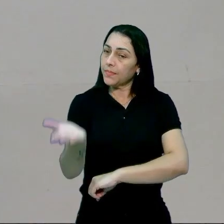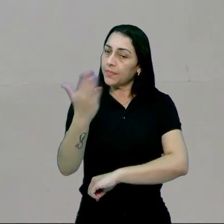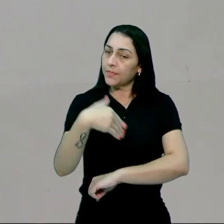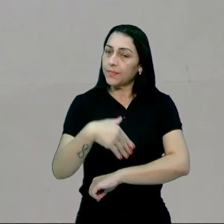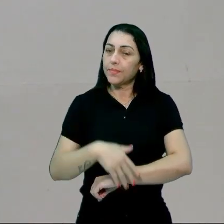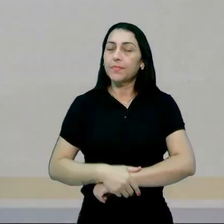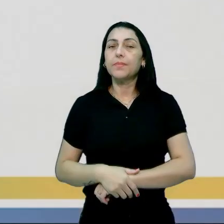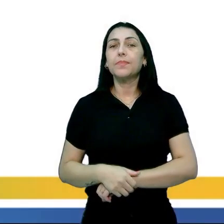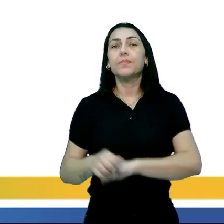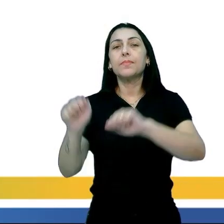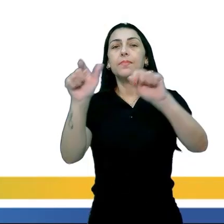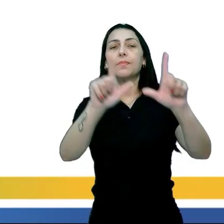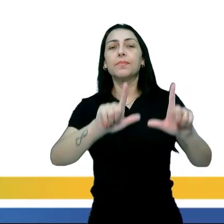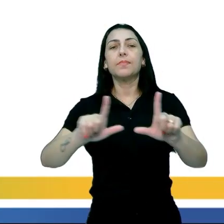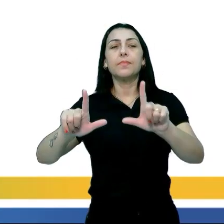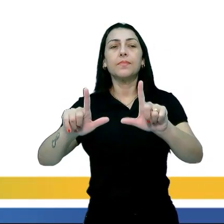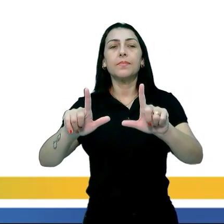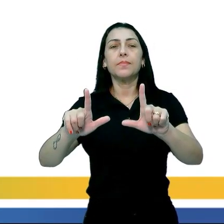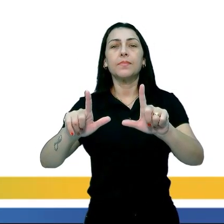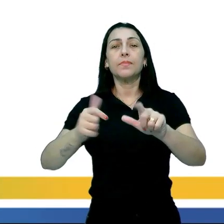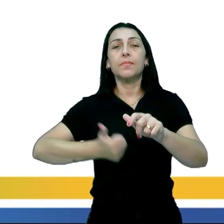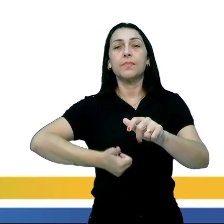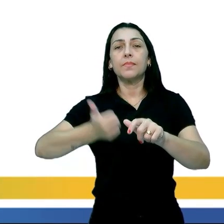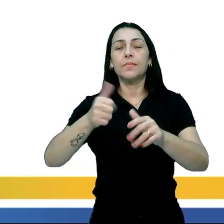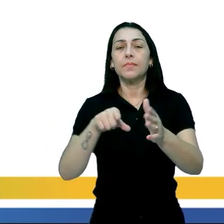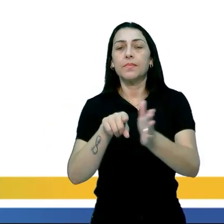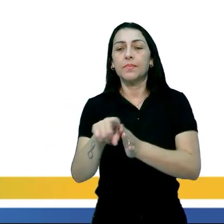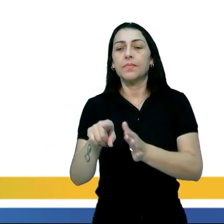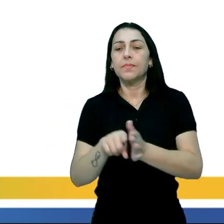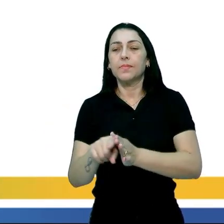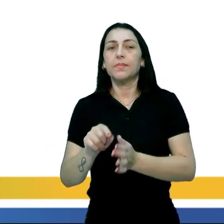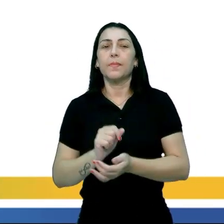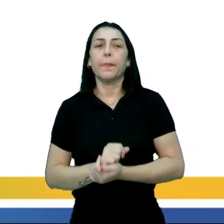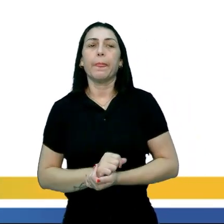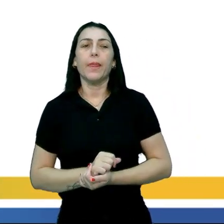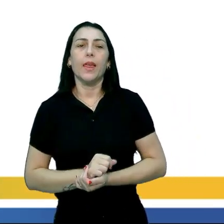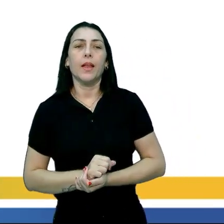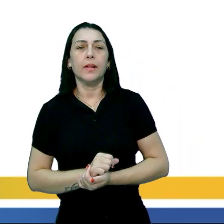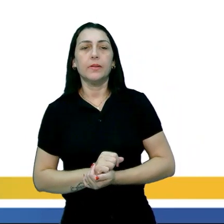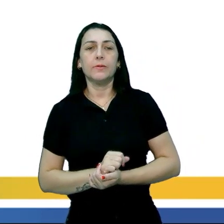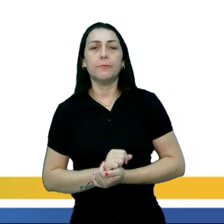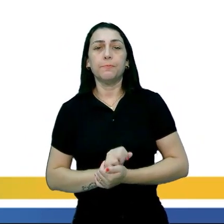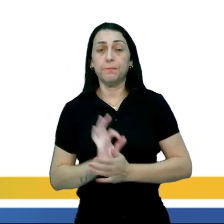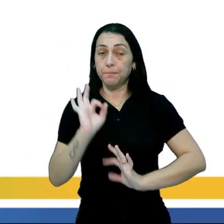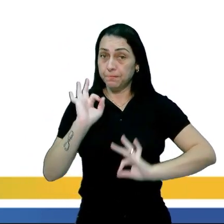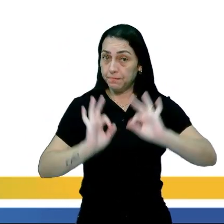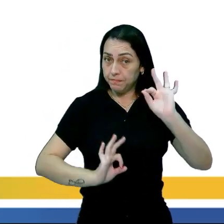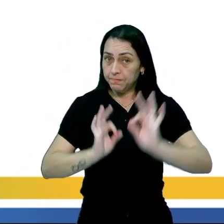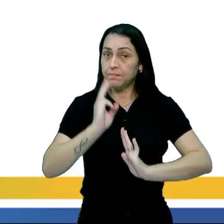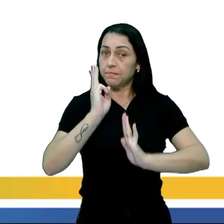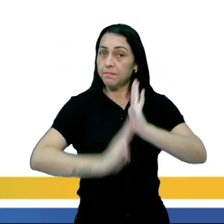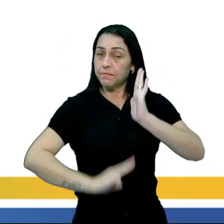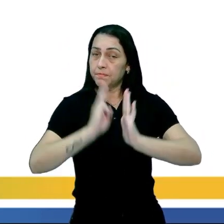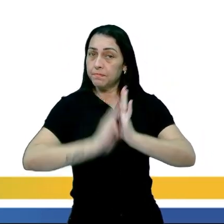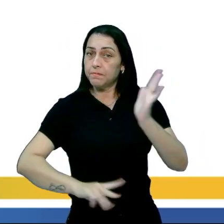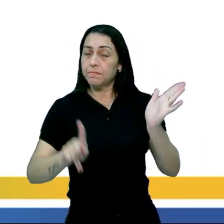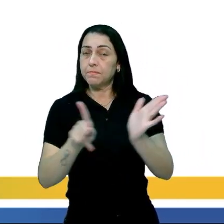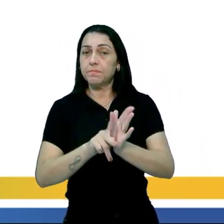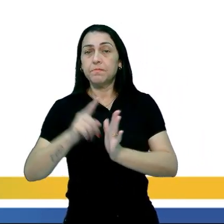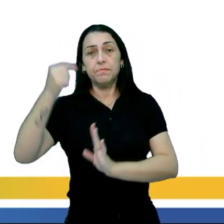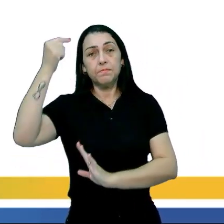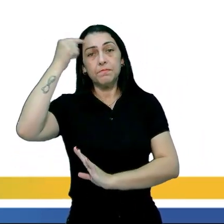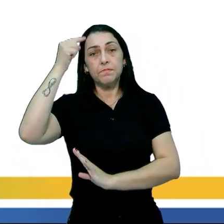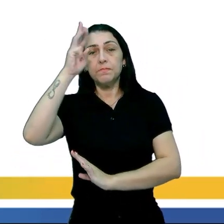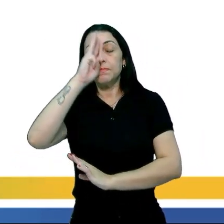vamos visualizar a primeira questão, que diz o seguinte: em sua obra dedicada